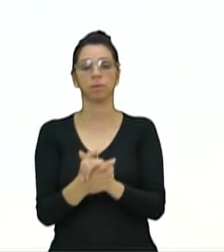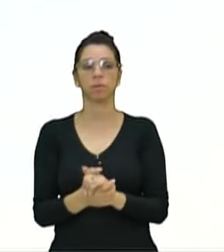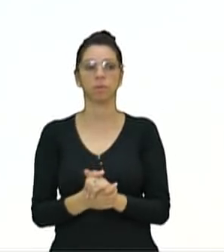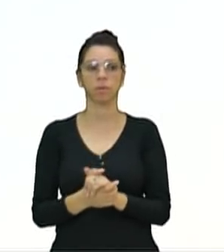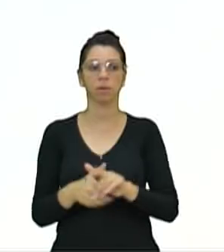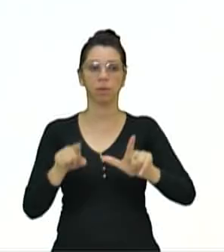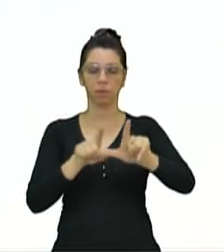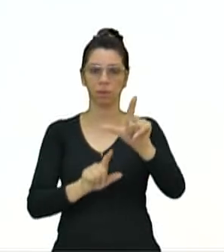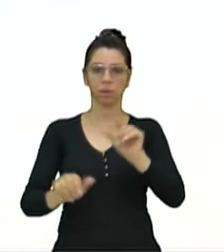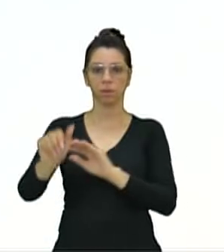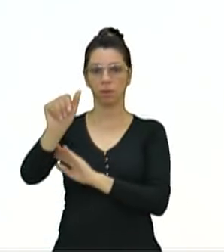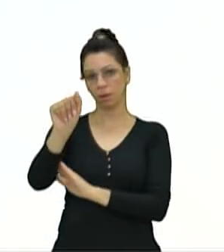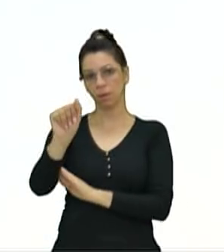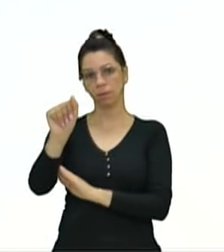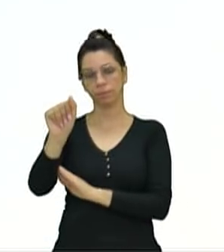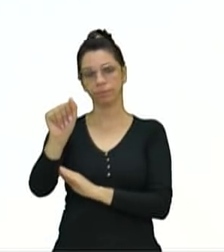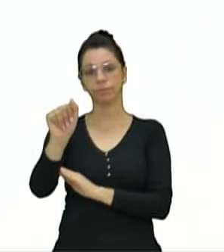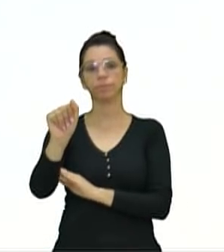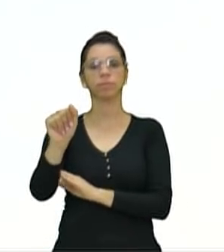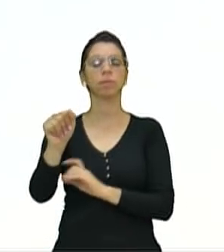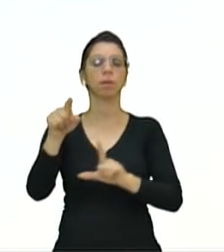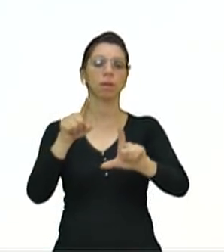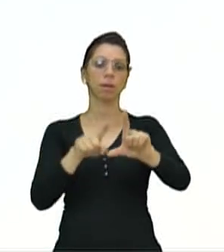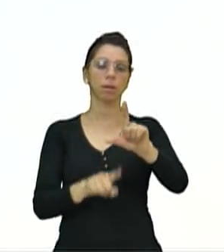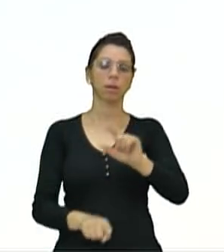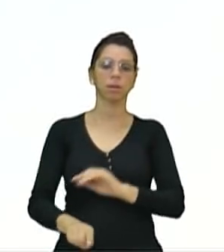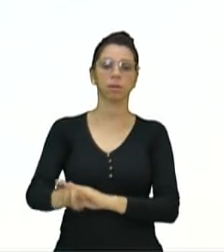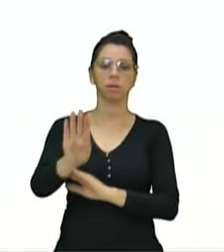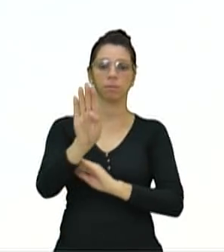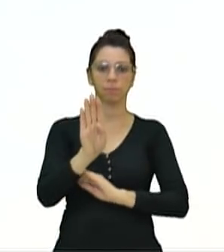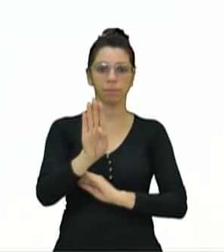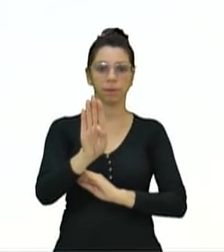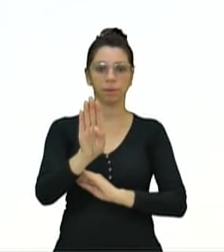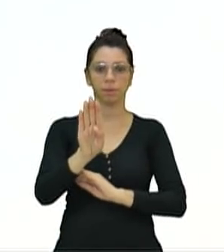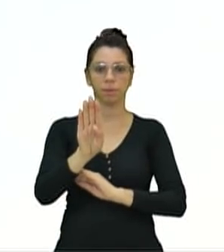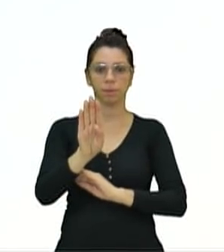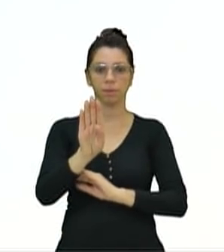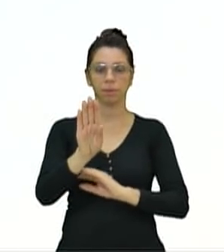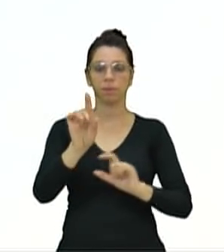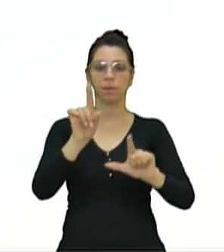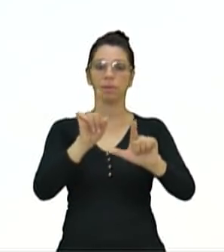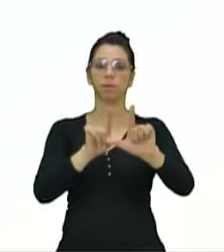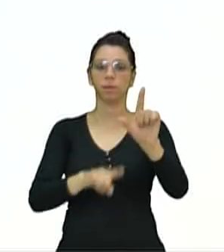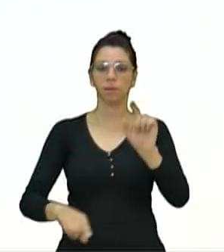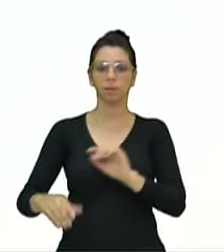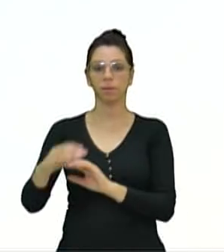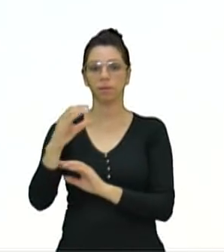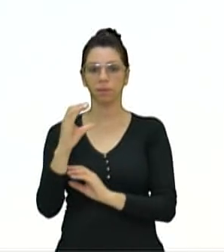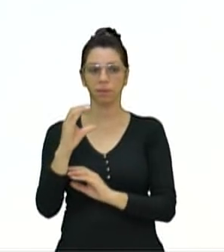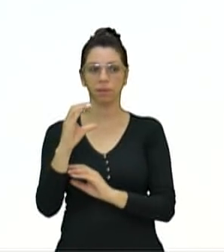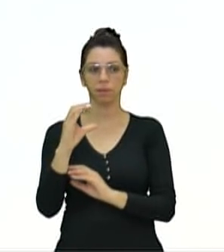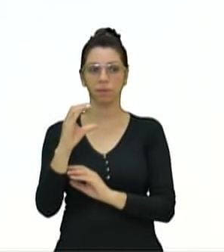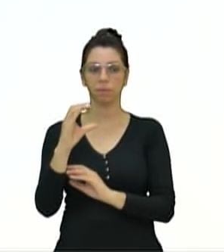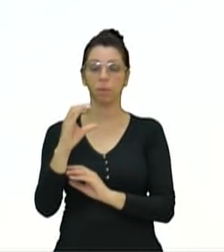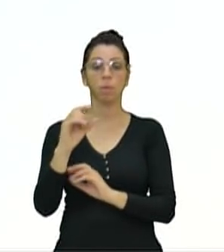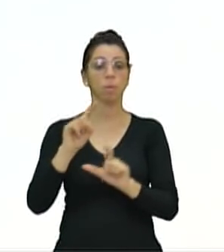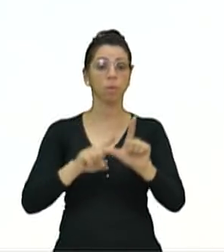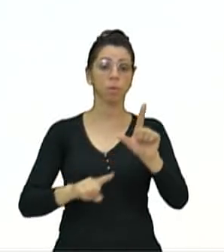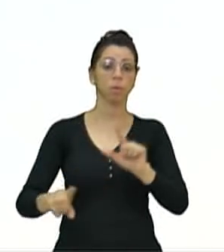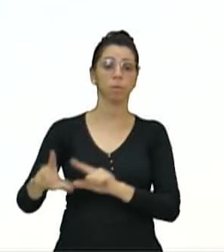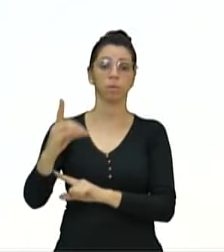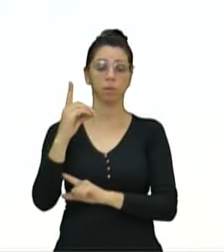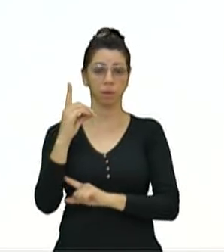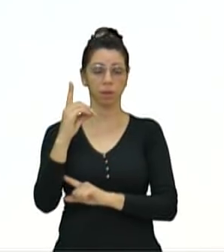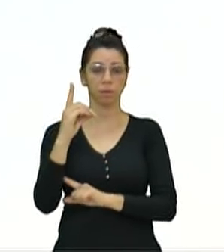opção B, glóbulos brancos, a opção C, plasma ou a opção D, hemácias. Então pensa